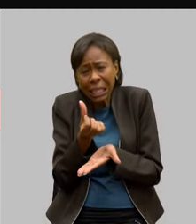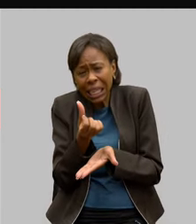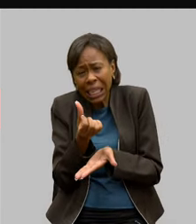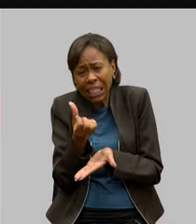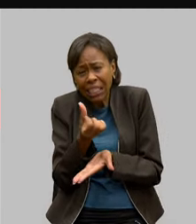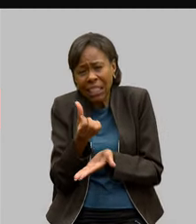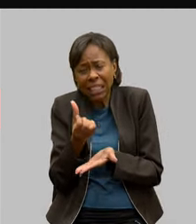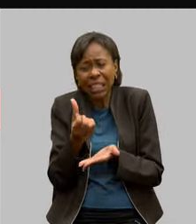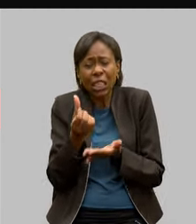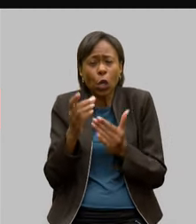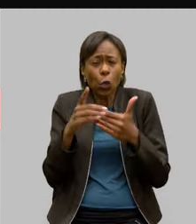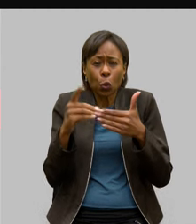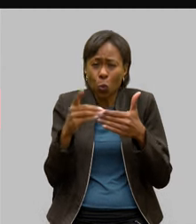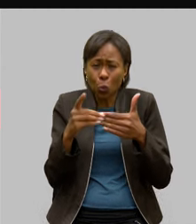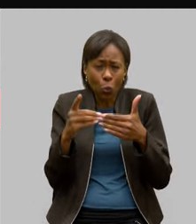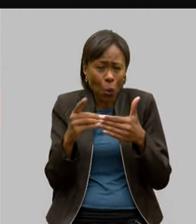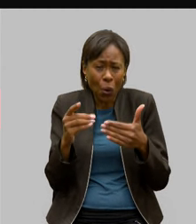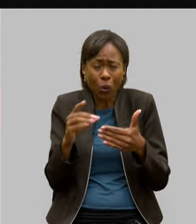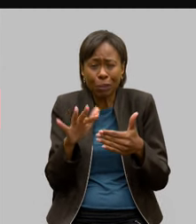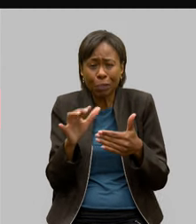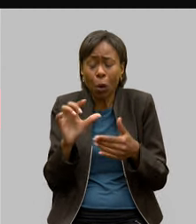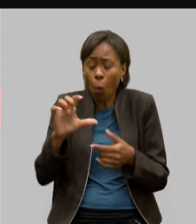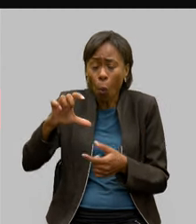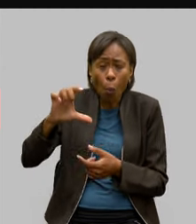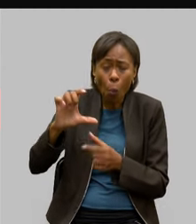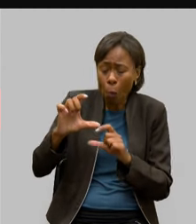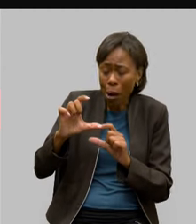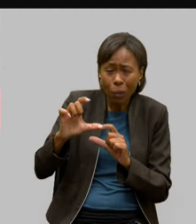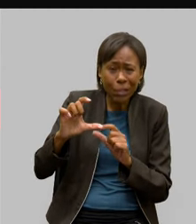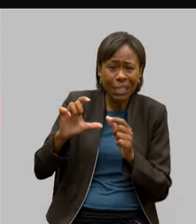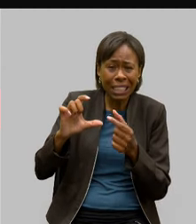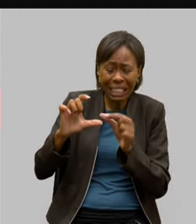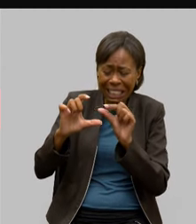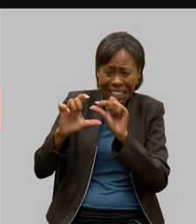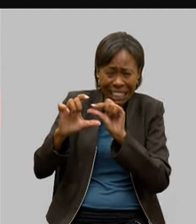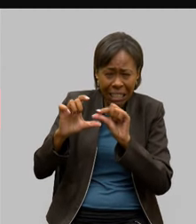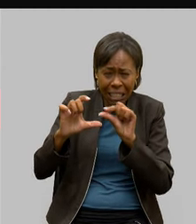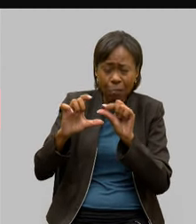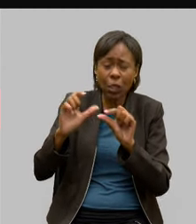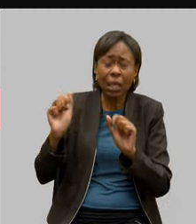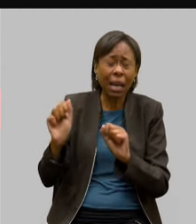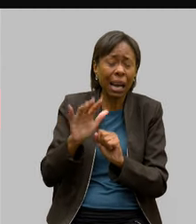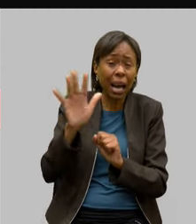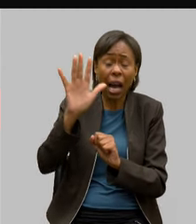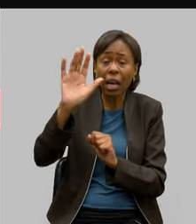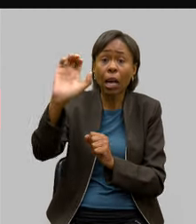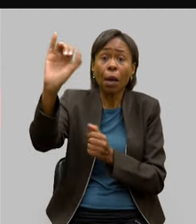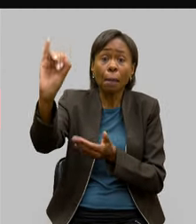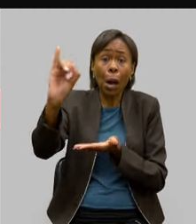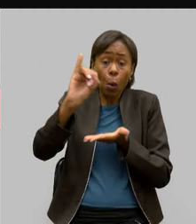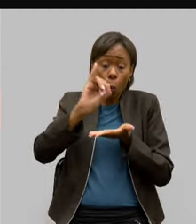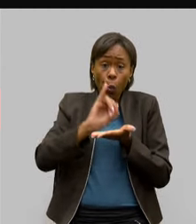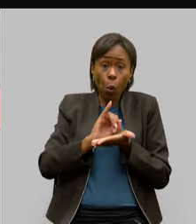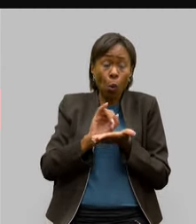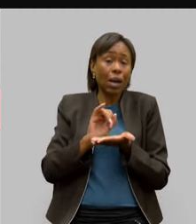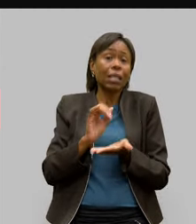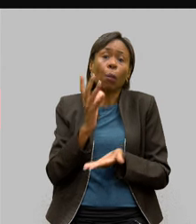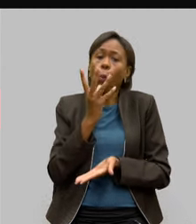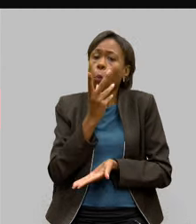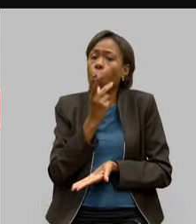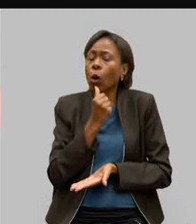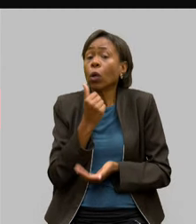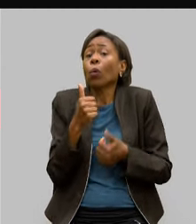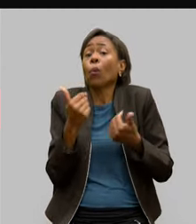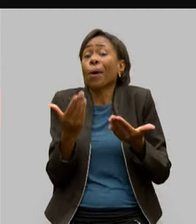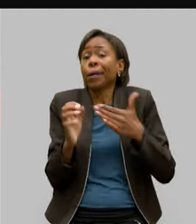então um pacotinho de sementes é muito caro e para importar demora e qual empresa que a Anvisa autoriza